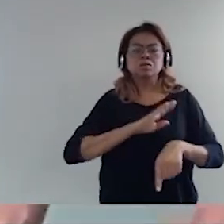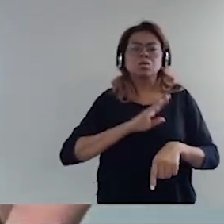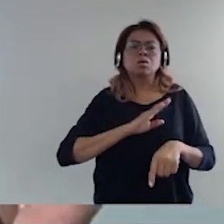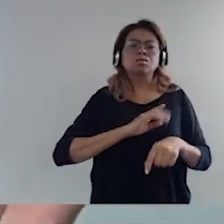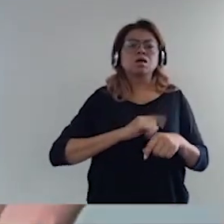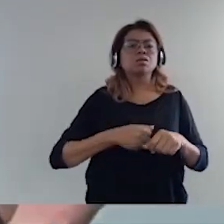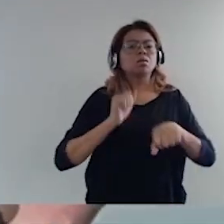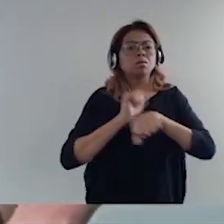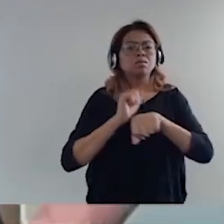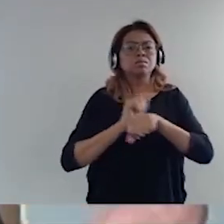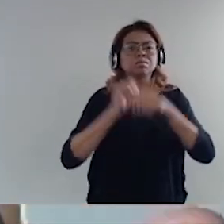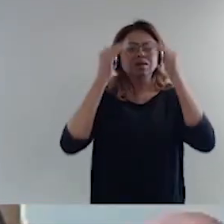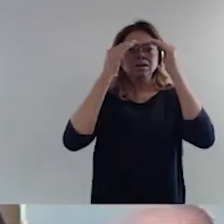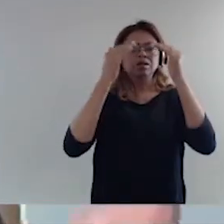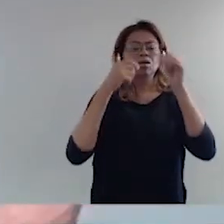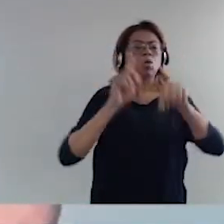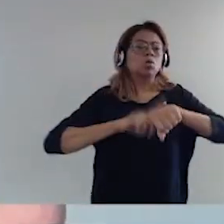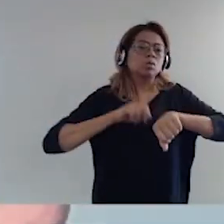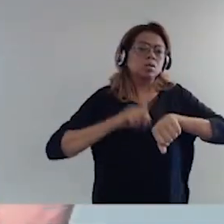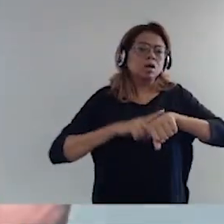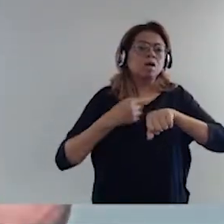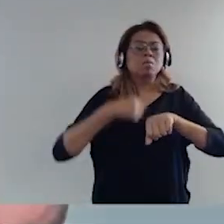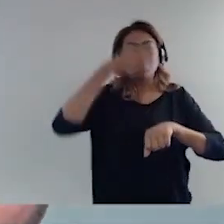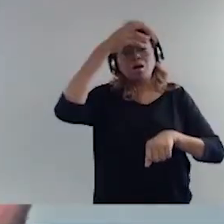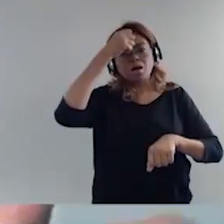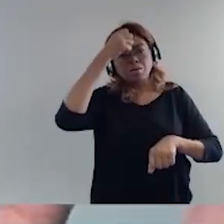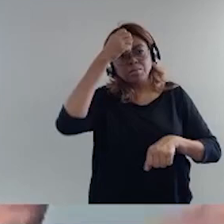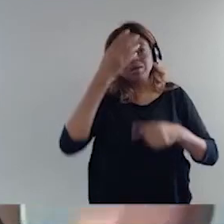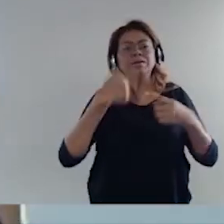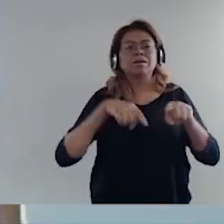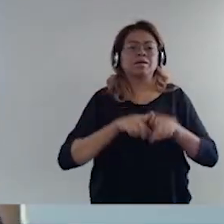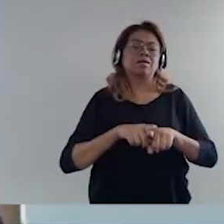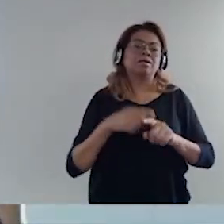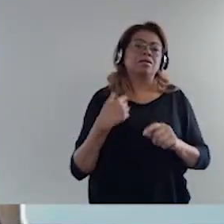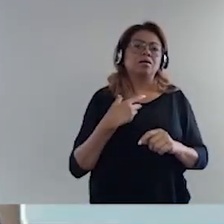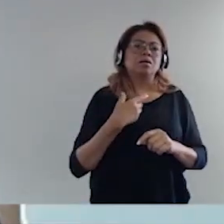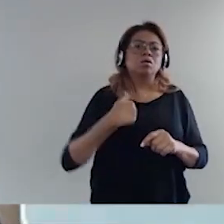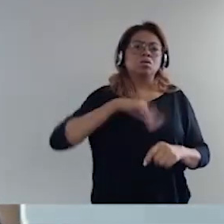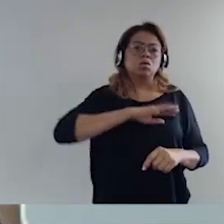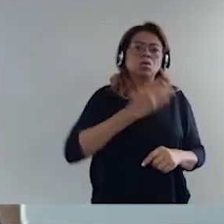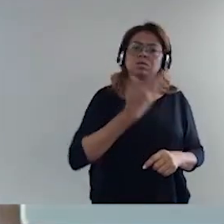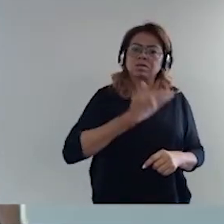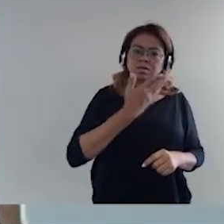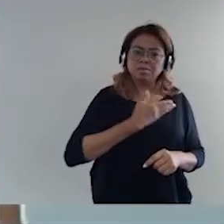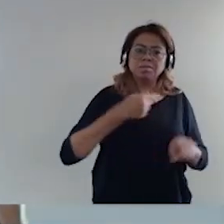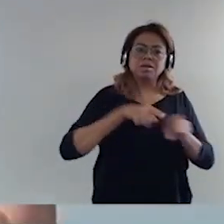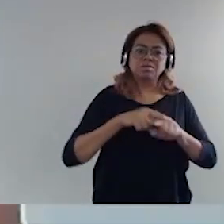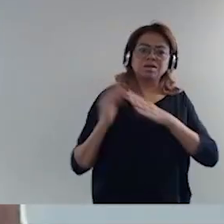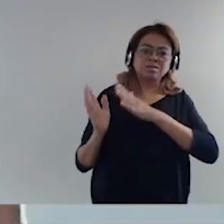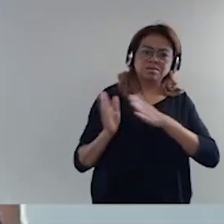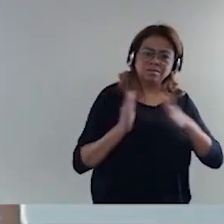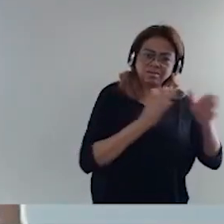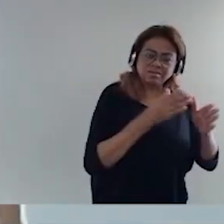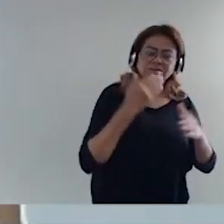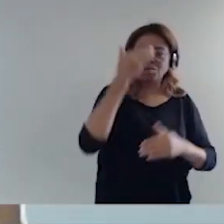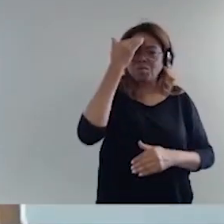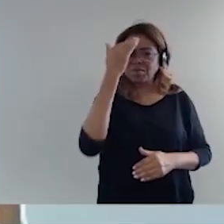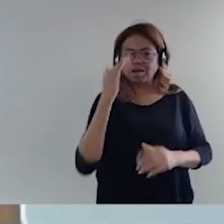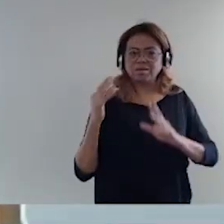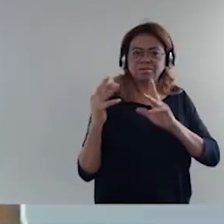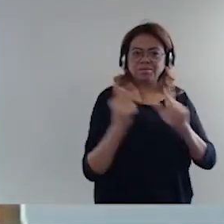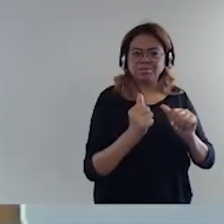poder aprender com os amigos Ofir e Onofre agora na sequência. Muito obrigado a todos.